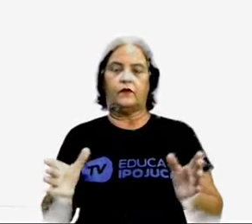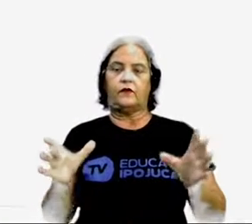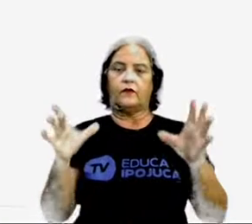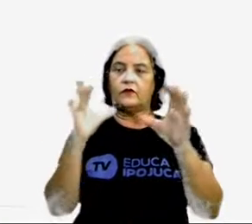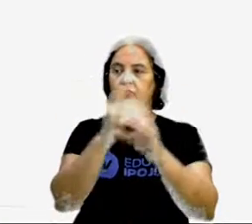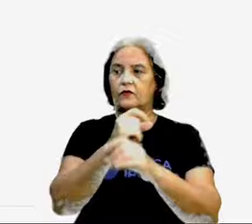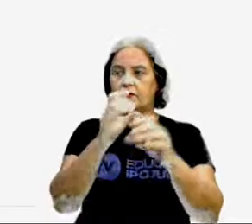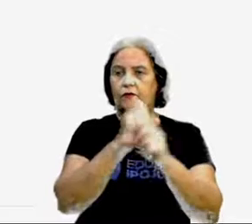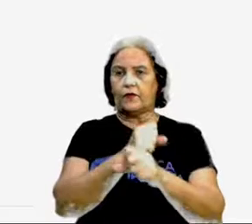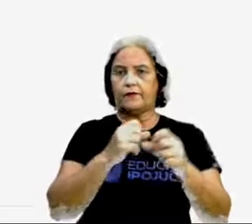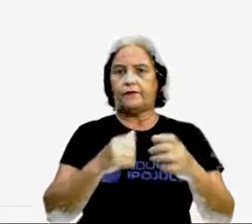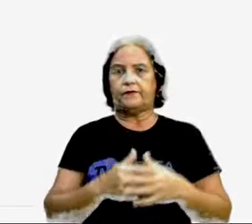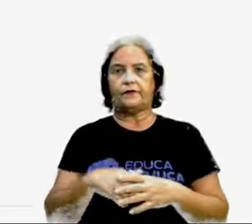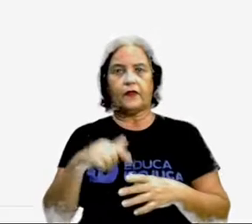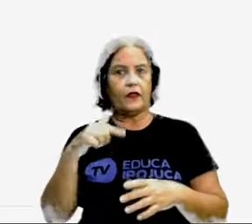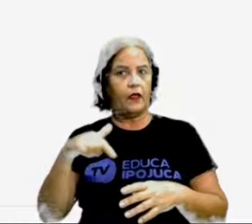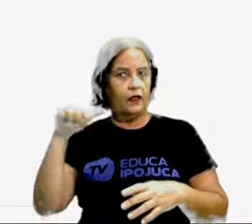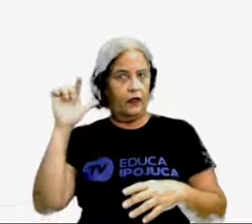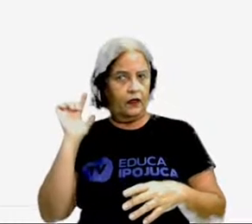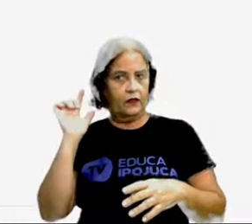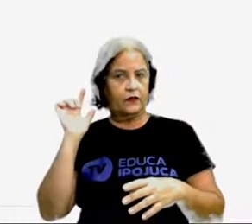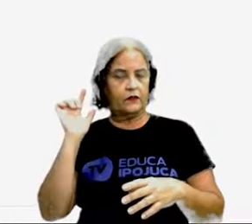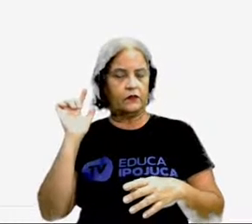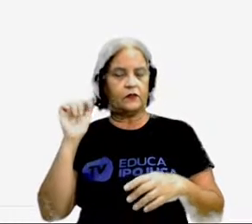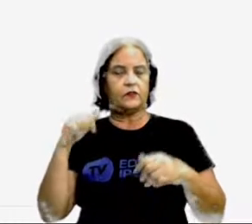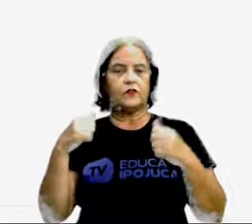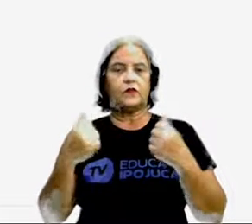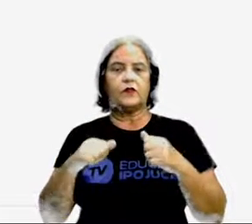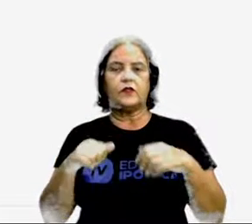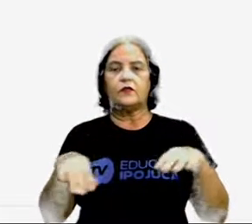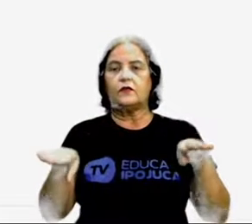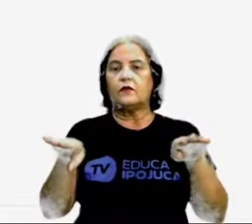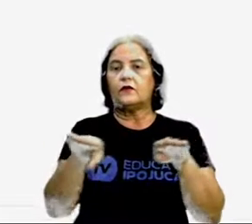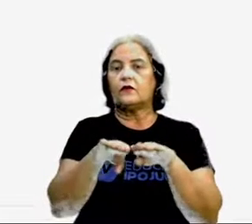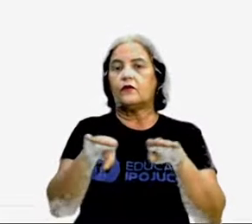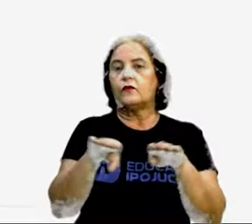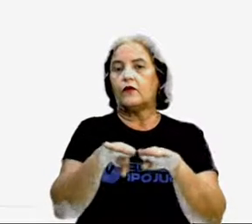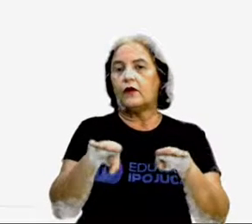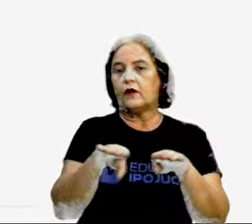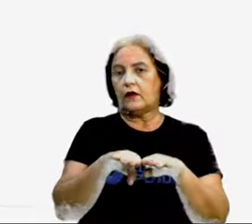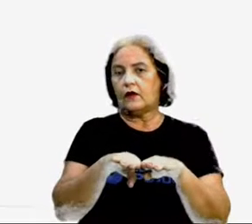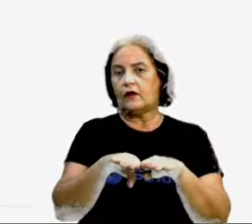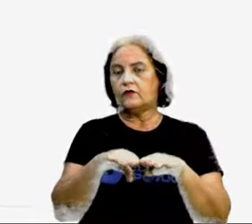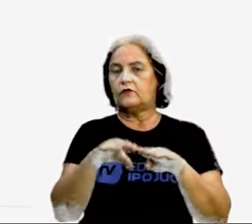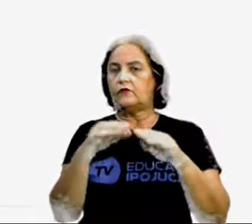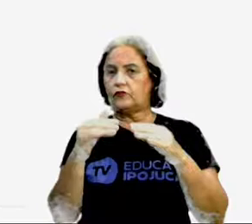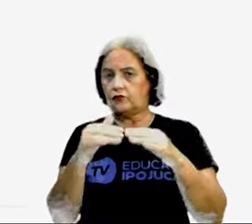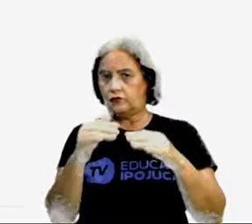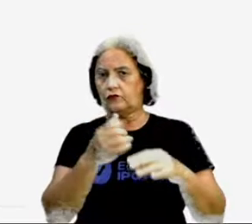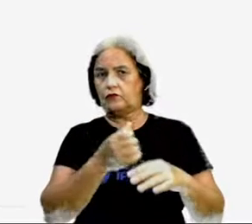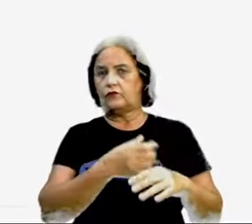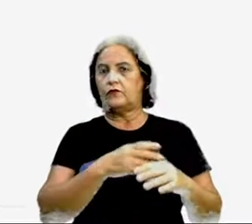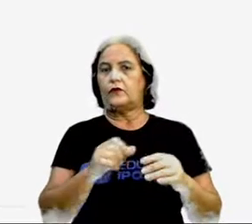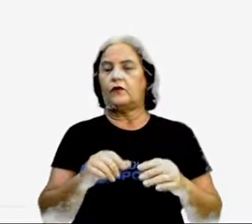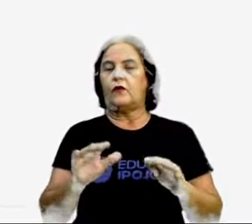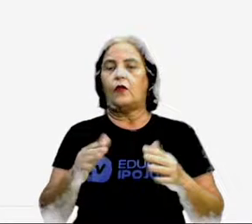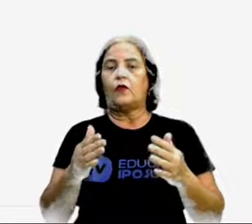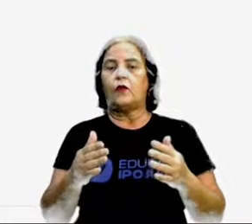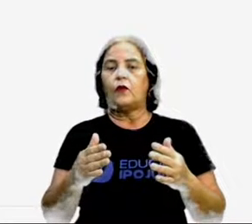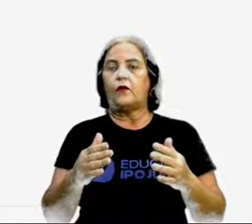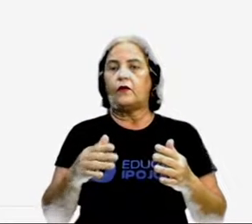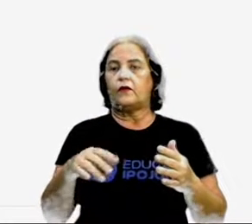termos. Olha aqui. Antes, eu preciso igualar os coeficientes. Note que na segunda equação,